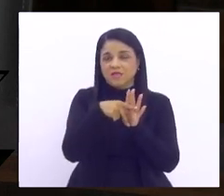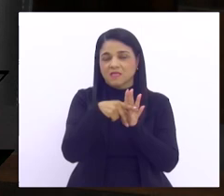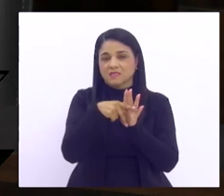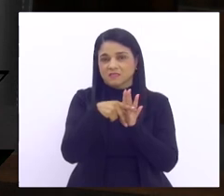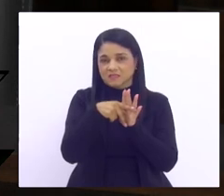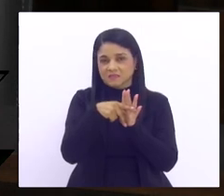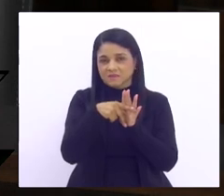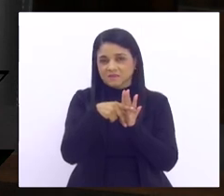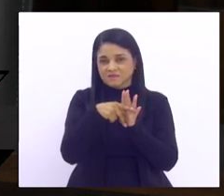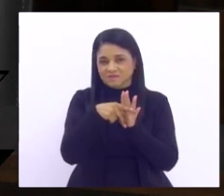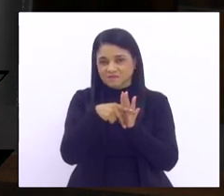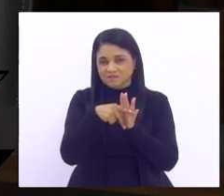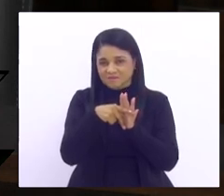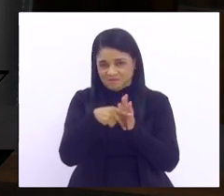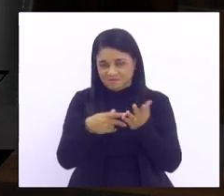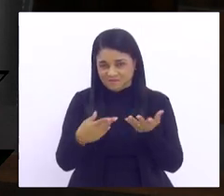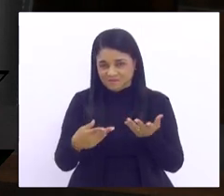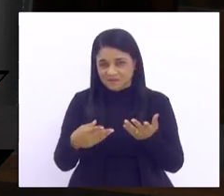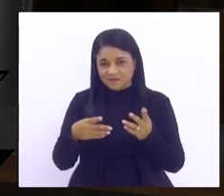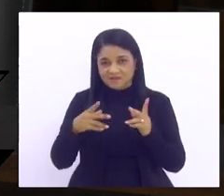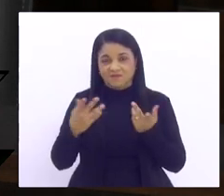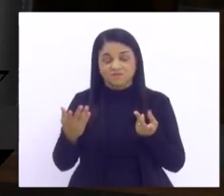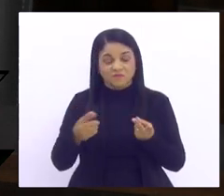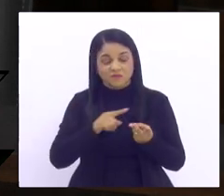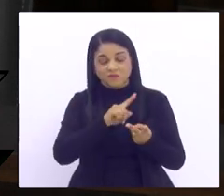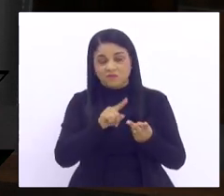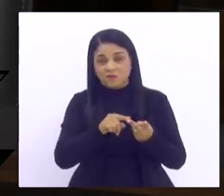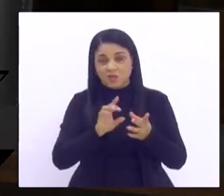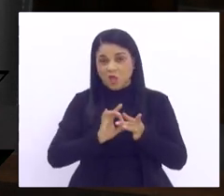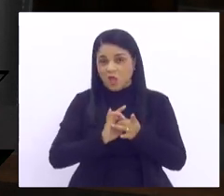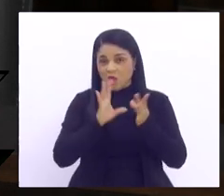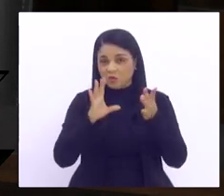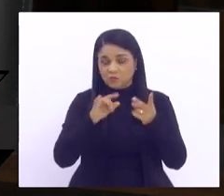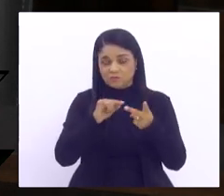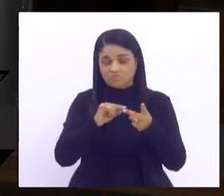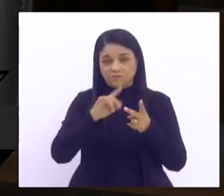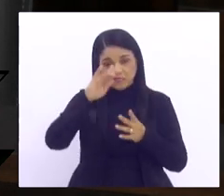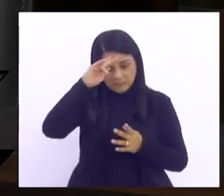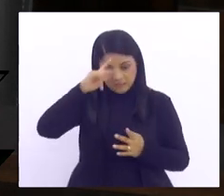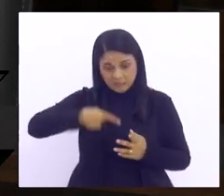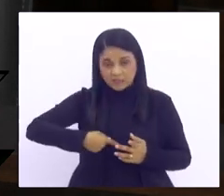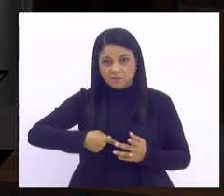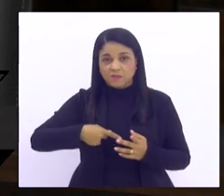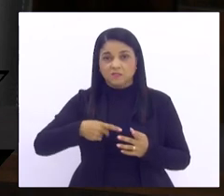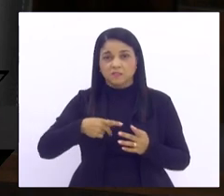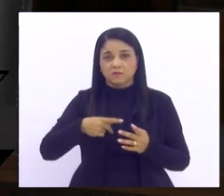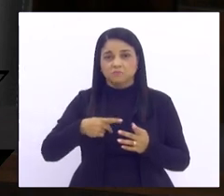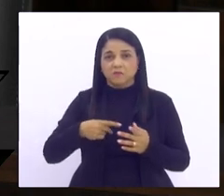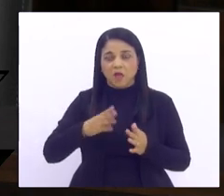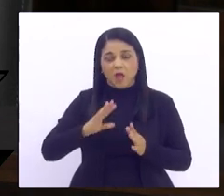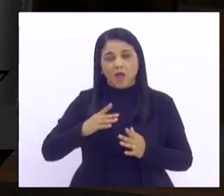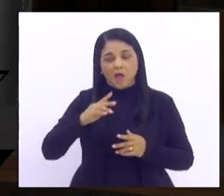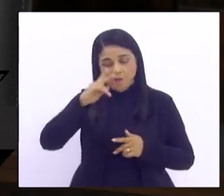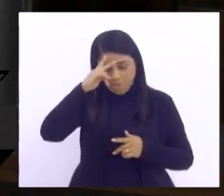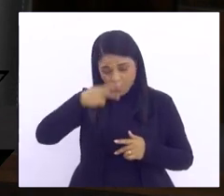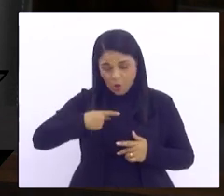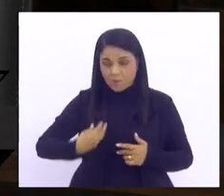humana. A autonomia é ter autodeterminação, ser capaz de gerir a própria